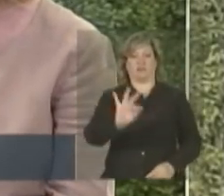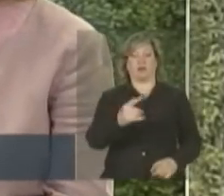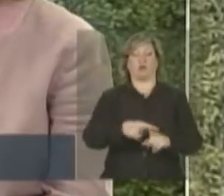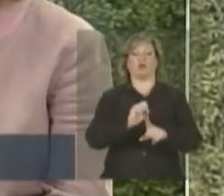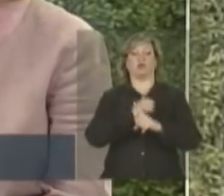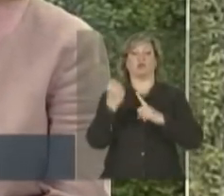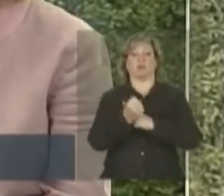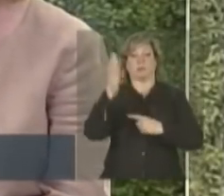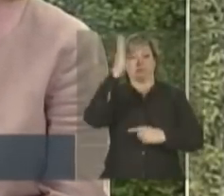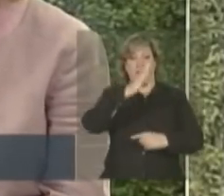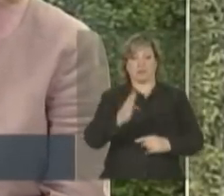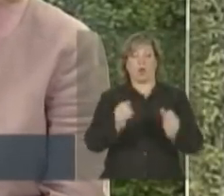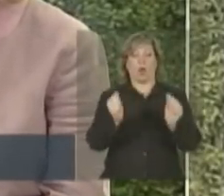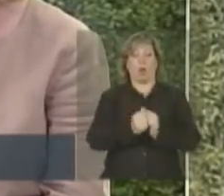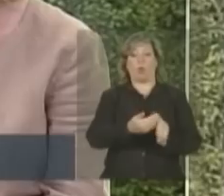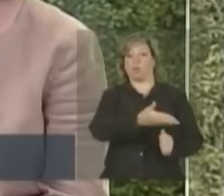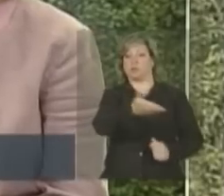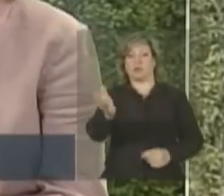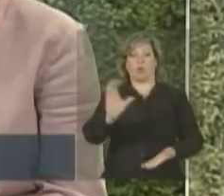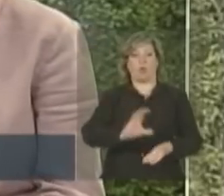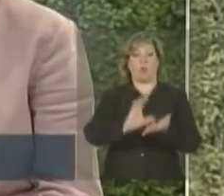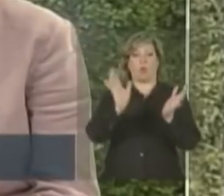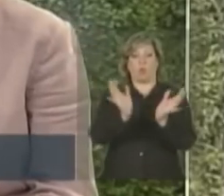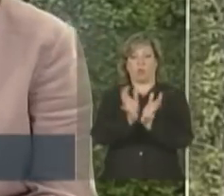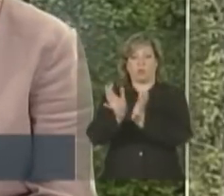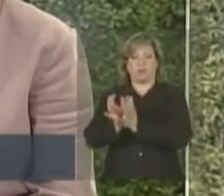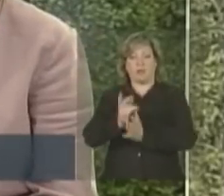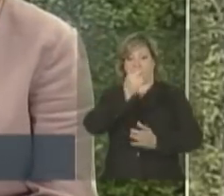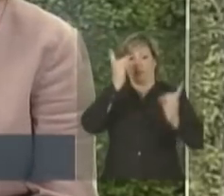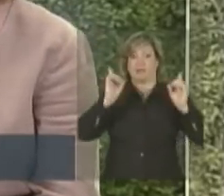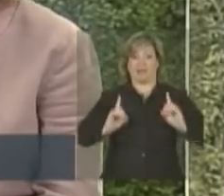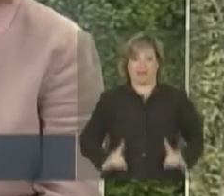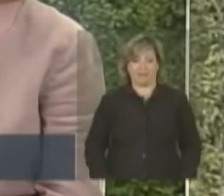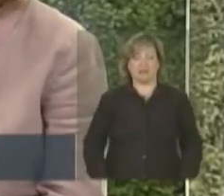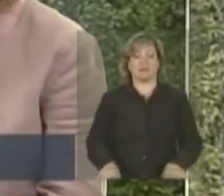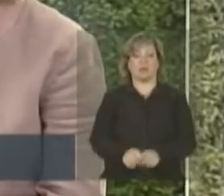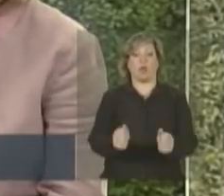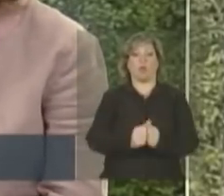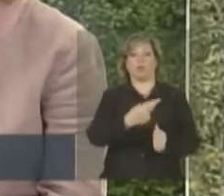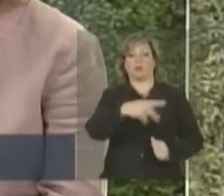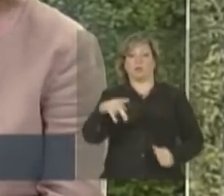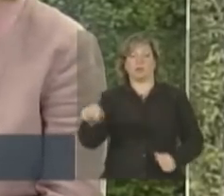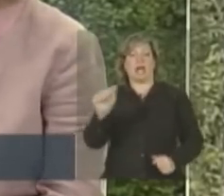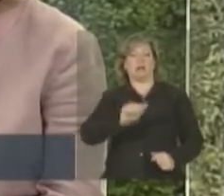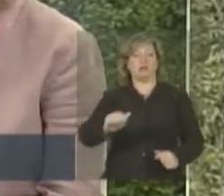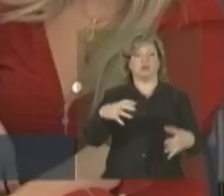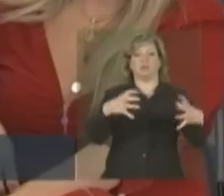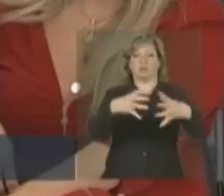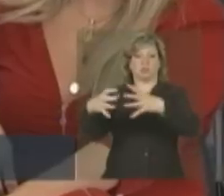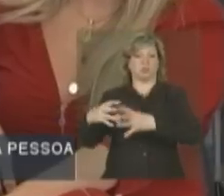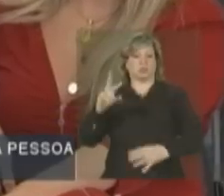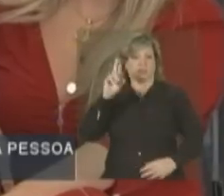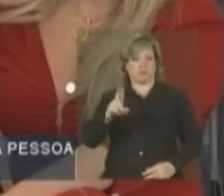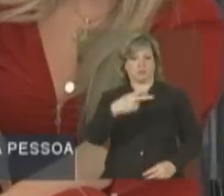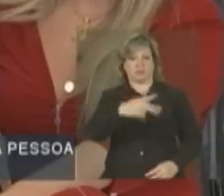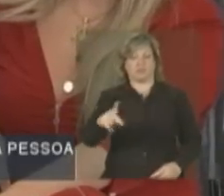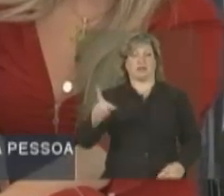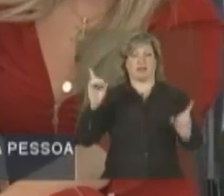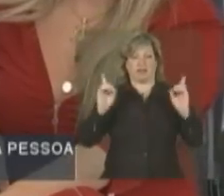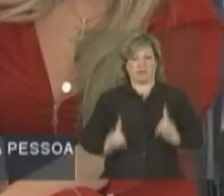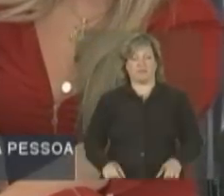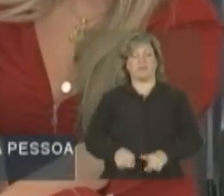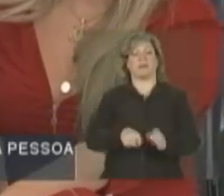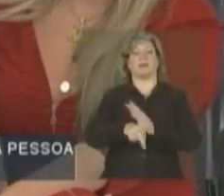brasileira, através dos seus conselhos, as pessoas com deficiência, através das suas entidades representativas, meu querido